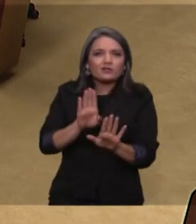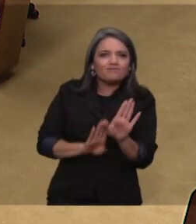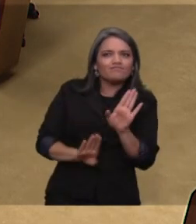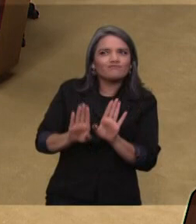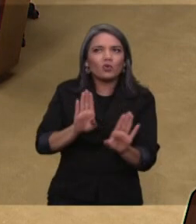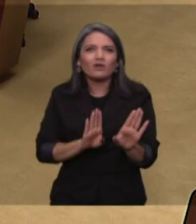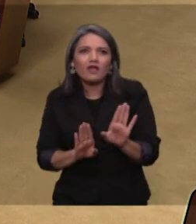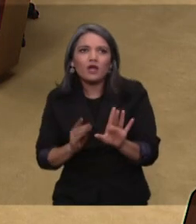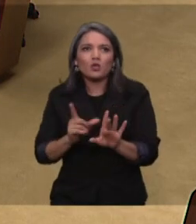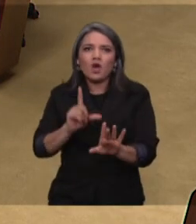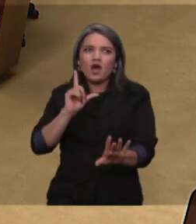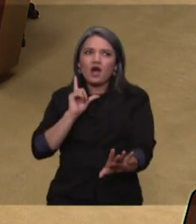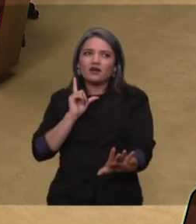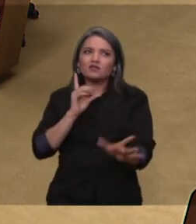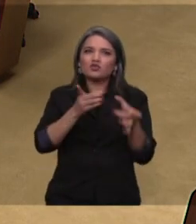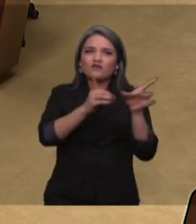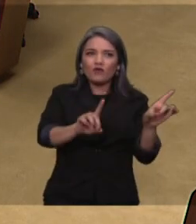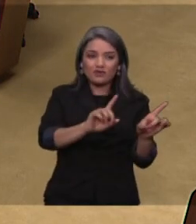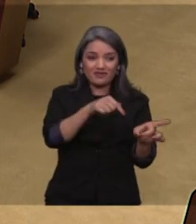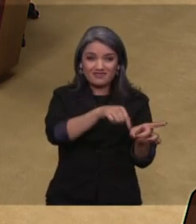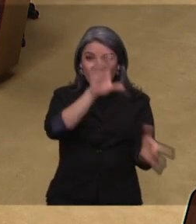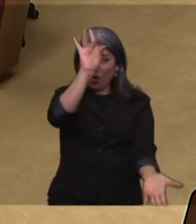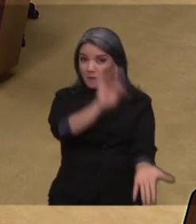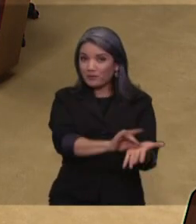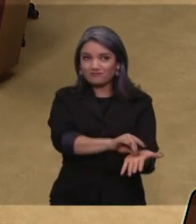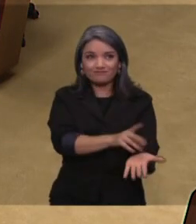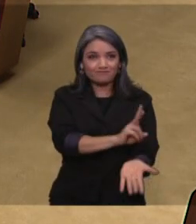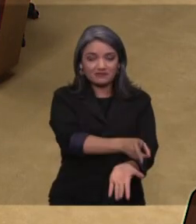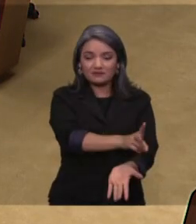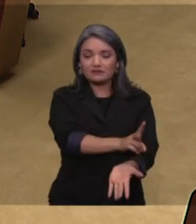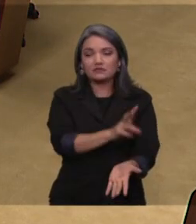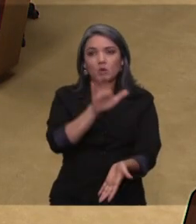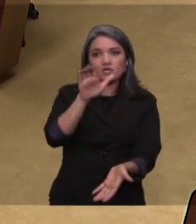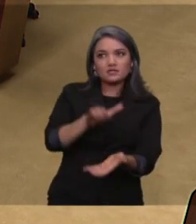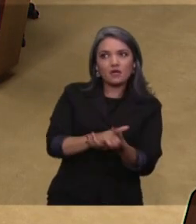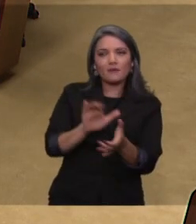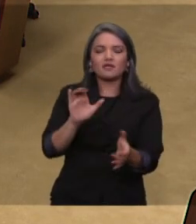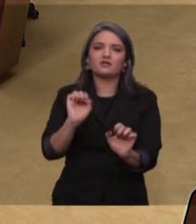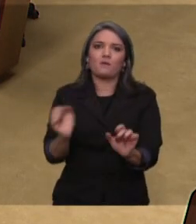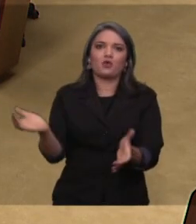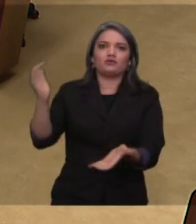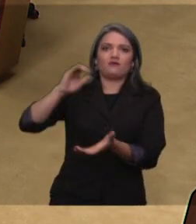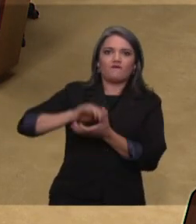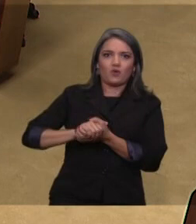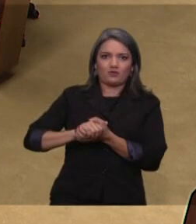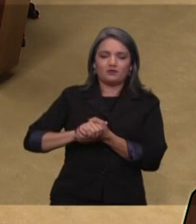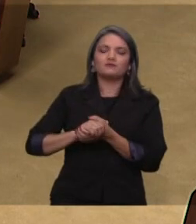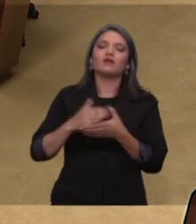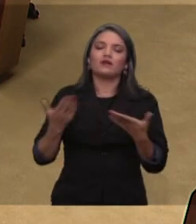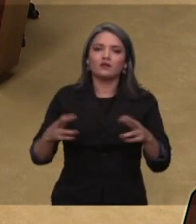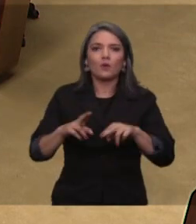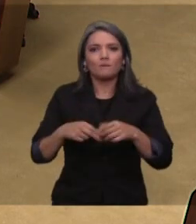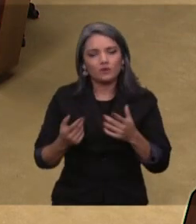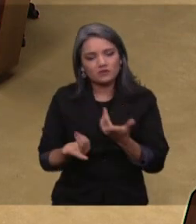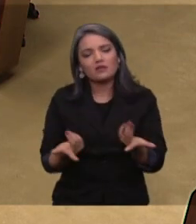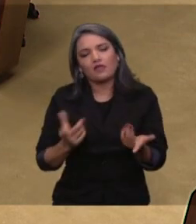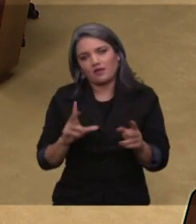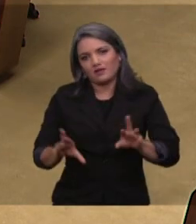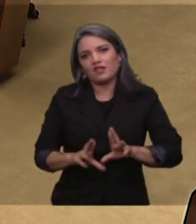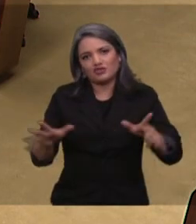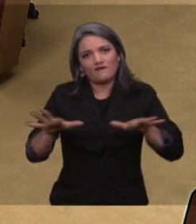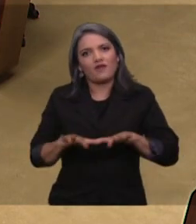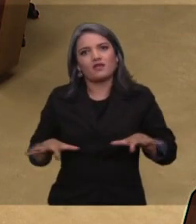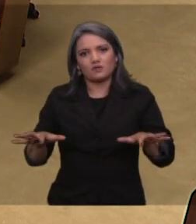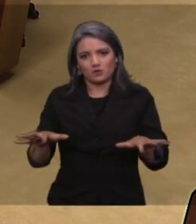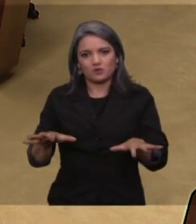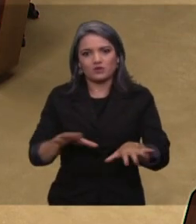do divórcio, de modo que são figuras distintas. E a separação de fato, como, aliás, aqui bem disse o ministro